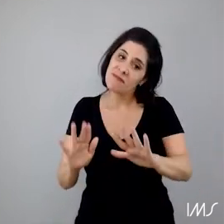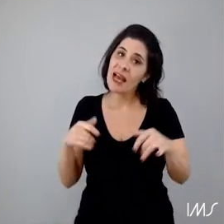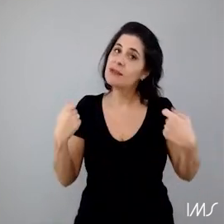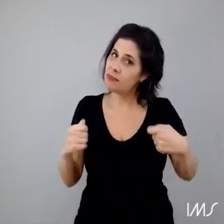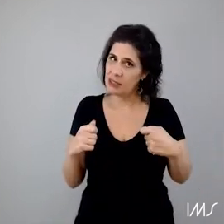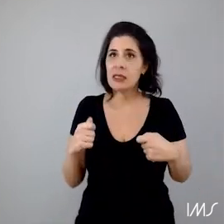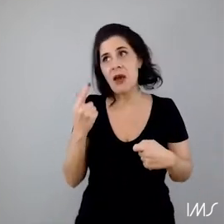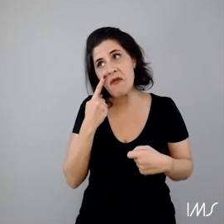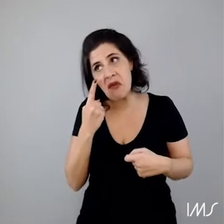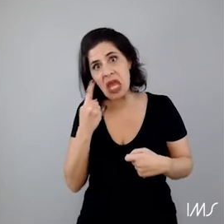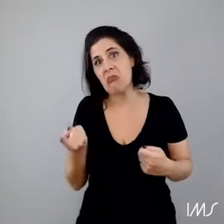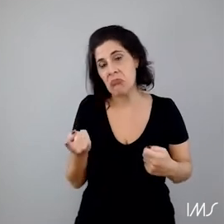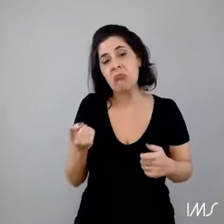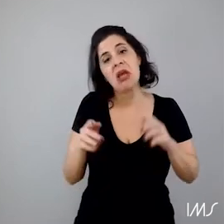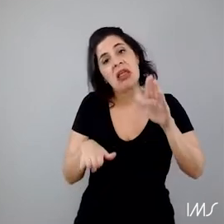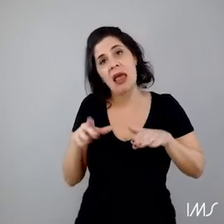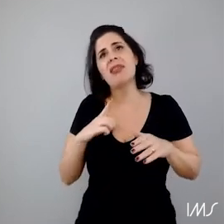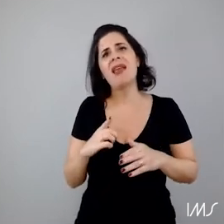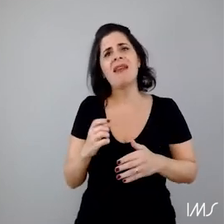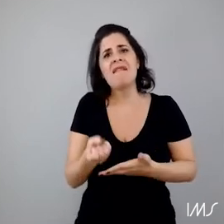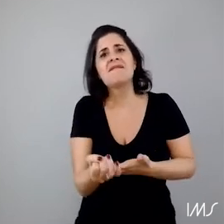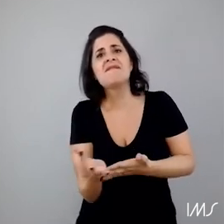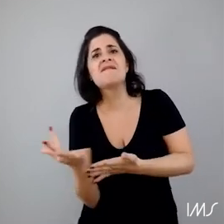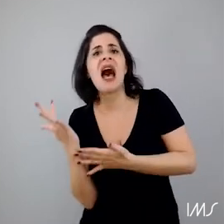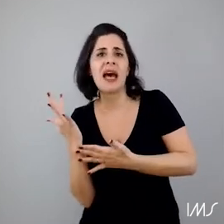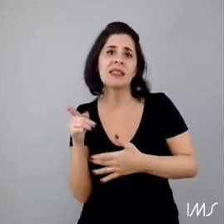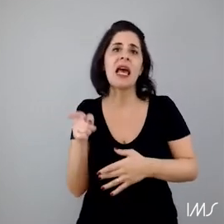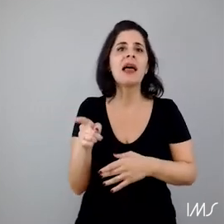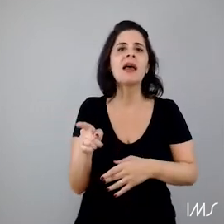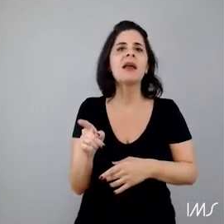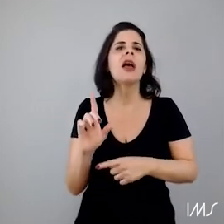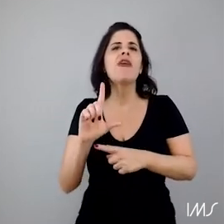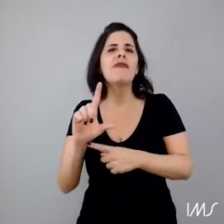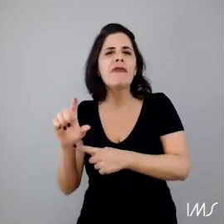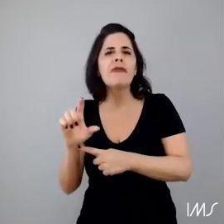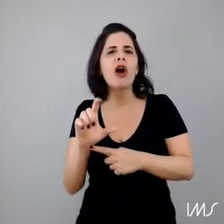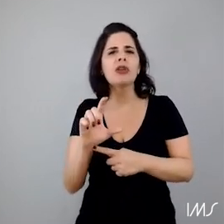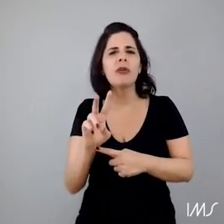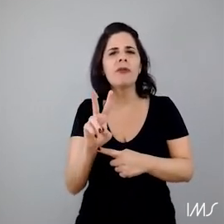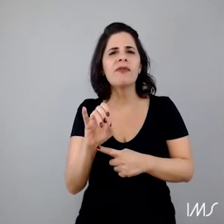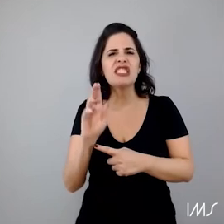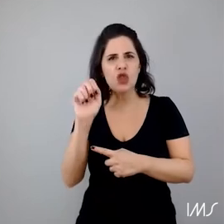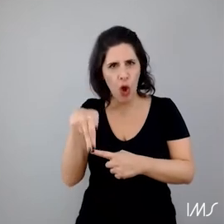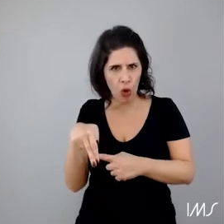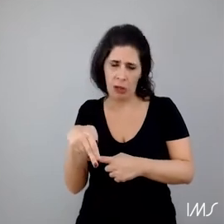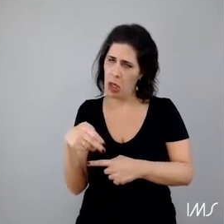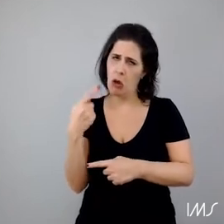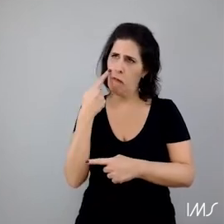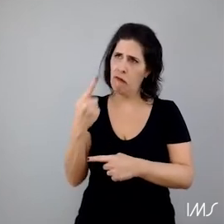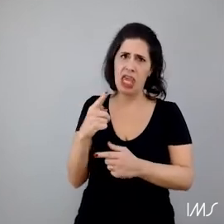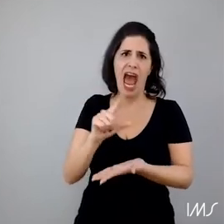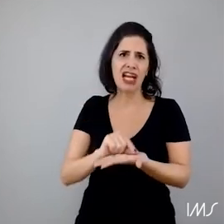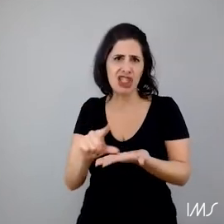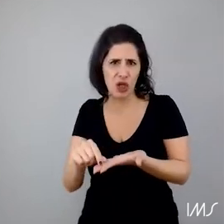que eu vi, não vi nenhum artigo da Stefania, mas seria bom, de qualquer maneira, acho que fica essa questão para